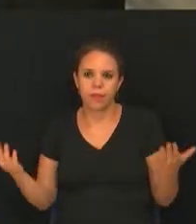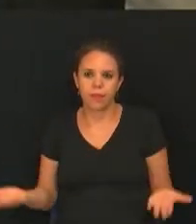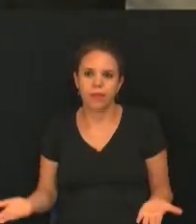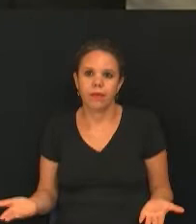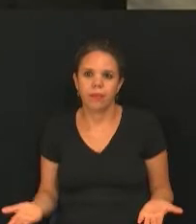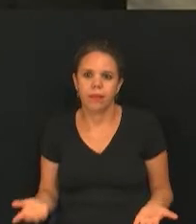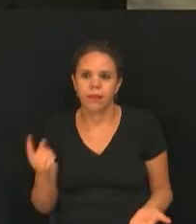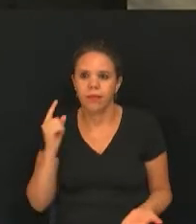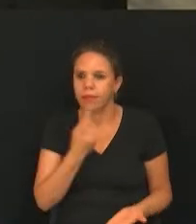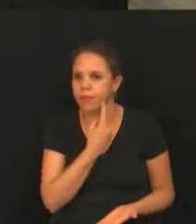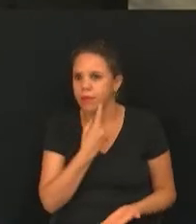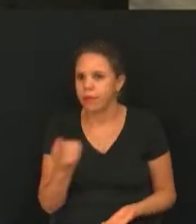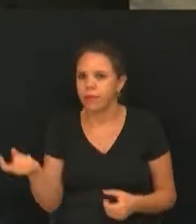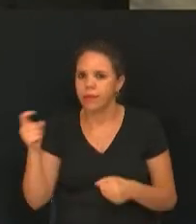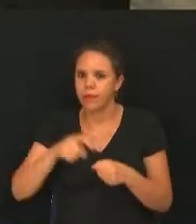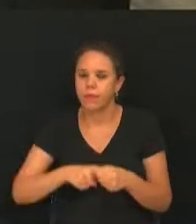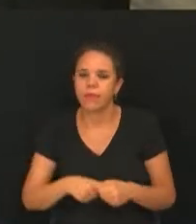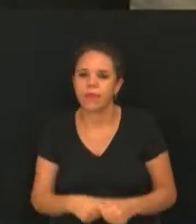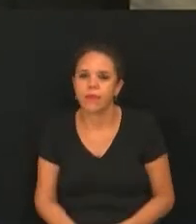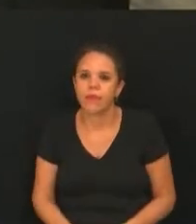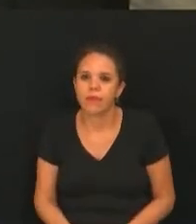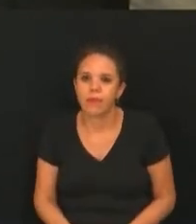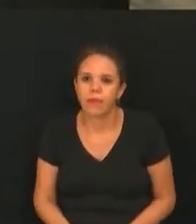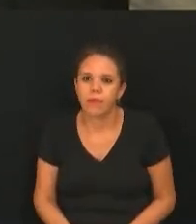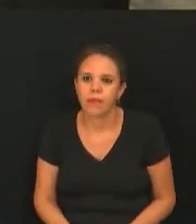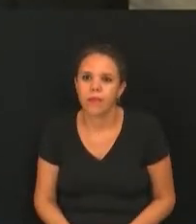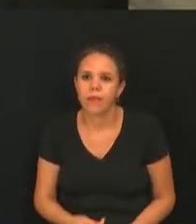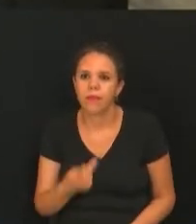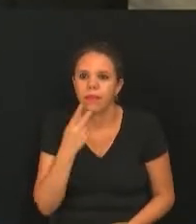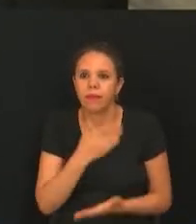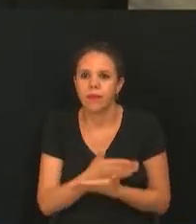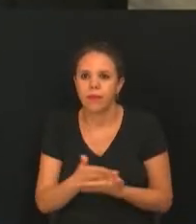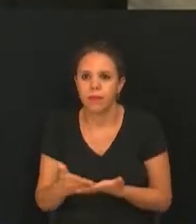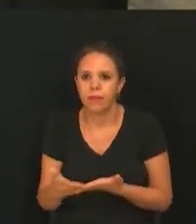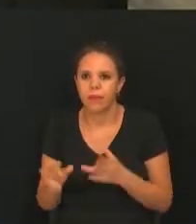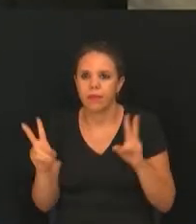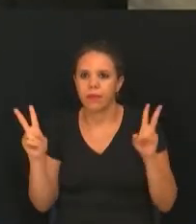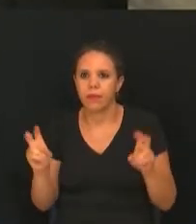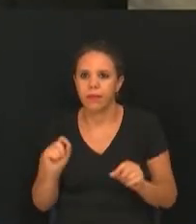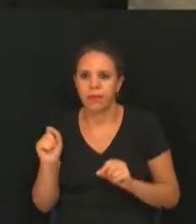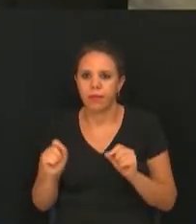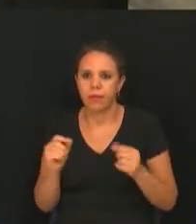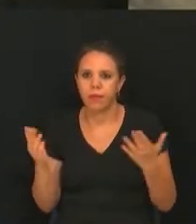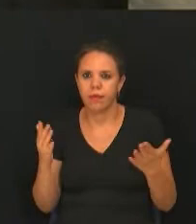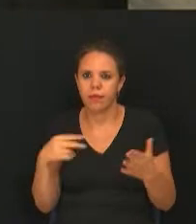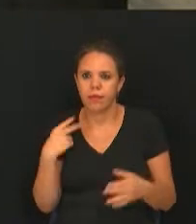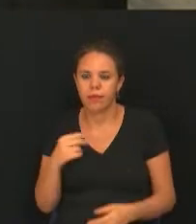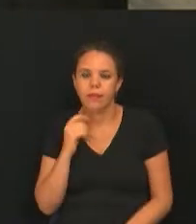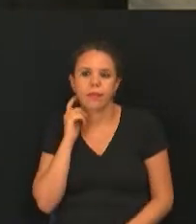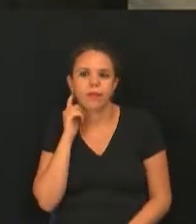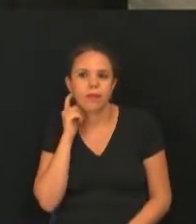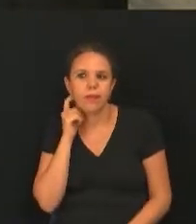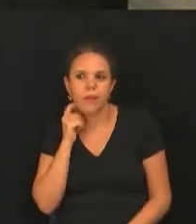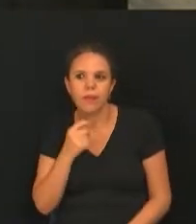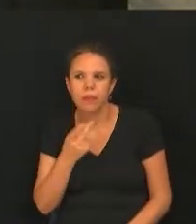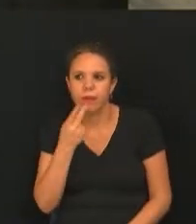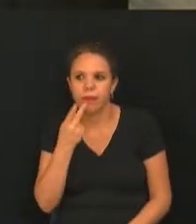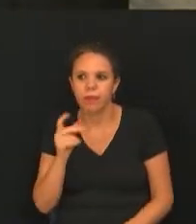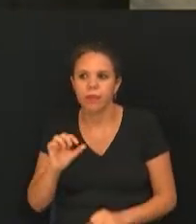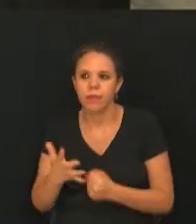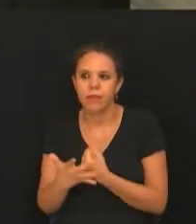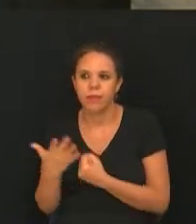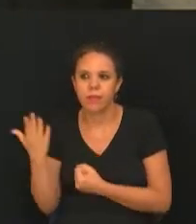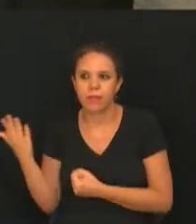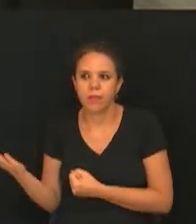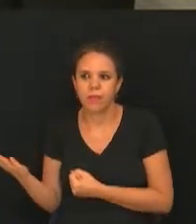Como prometido, Mina Abreu está de volta. E Mina, você começa falando sobre o quê? De qual parlamentar? A gente fala sobre